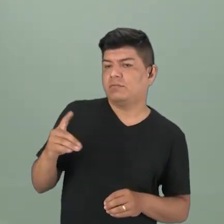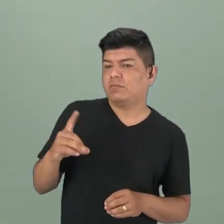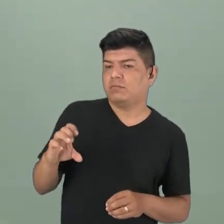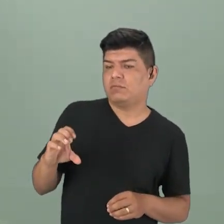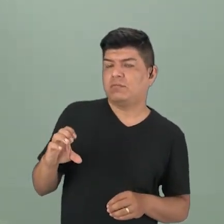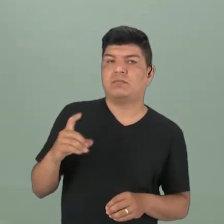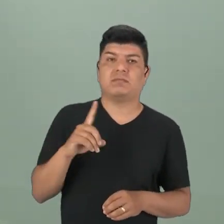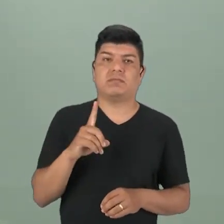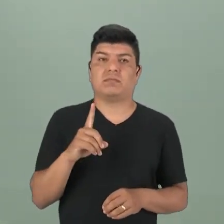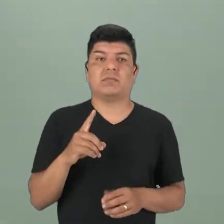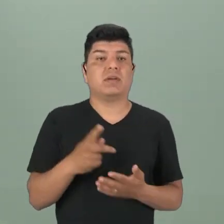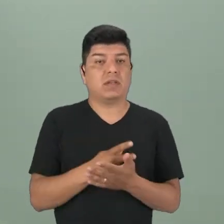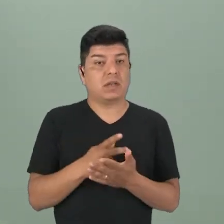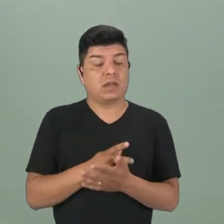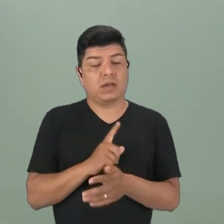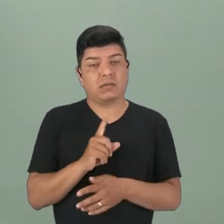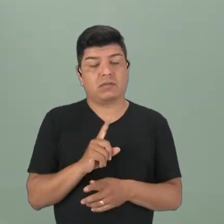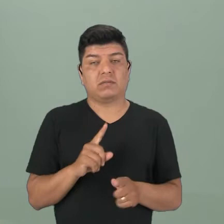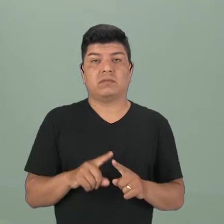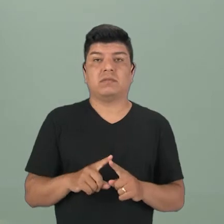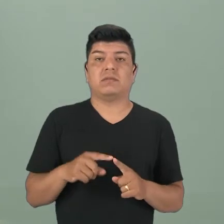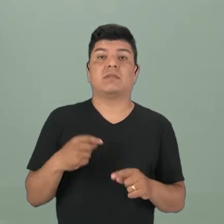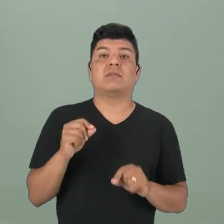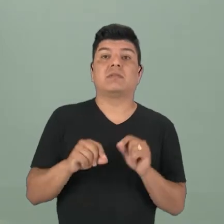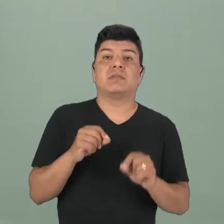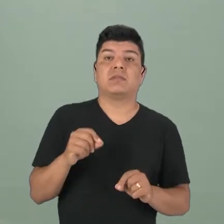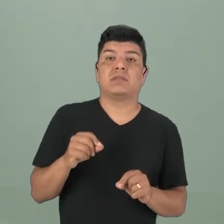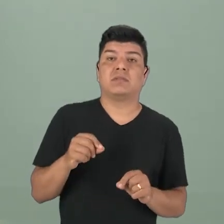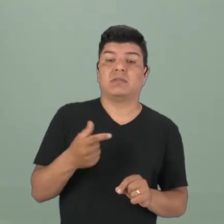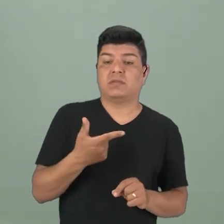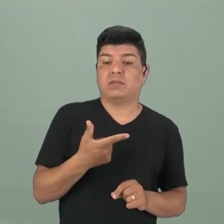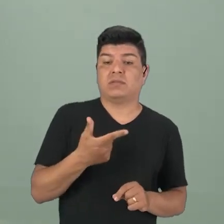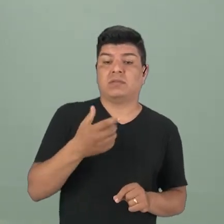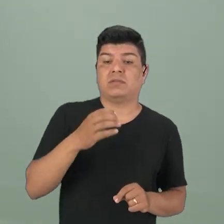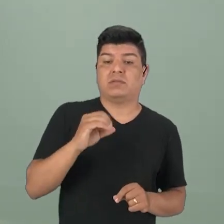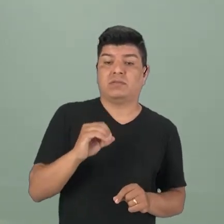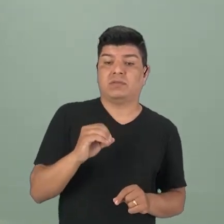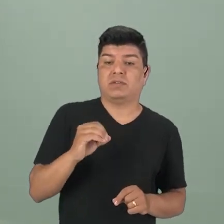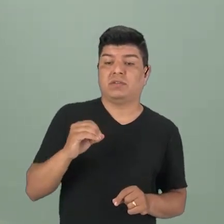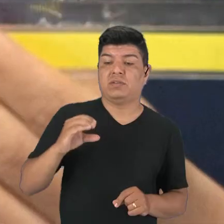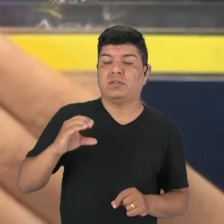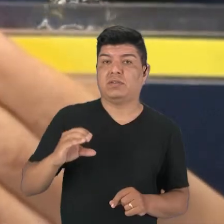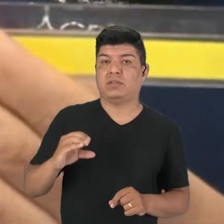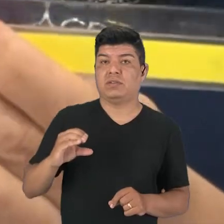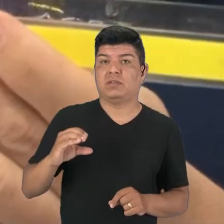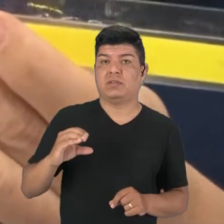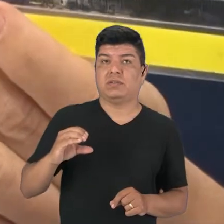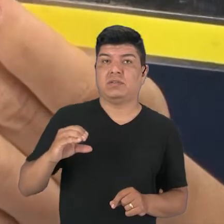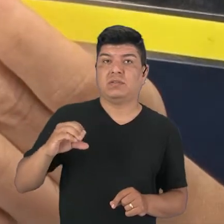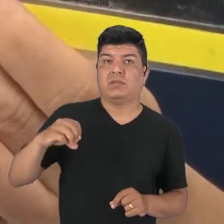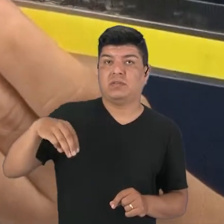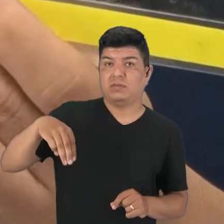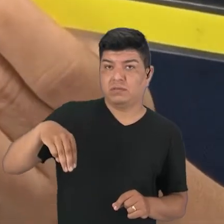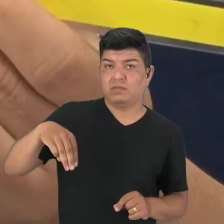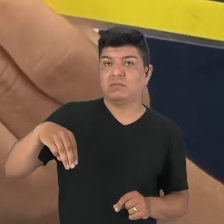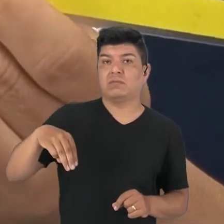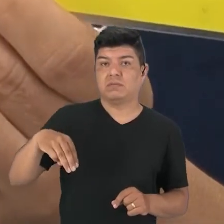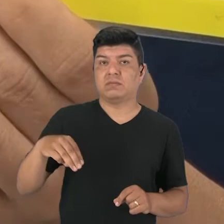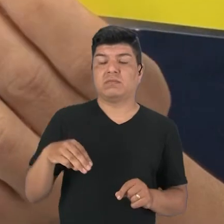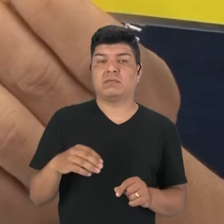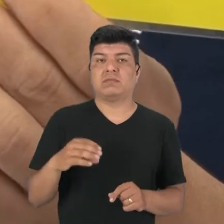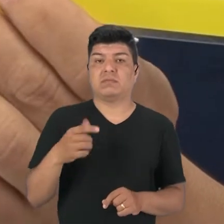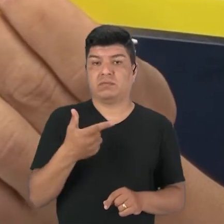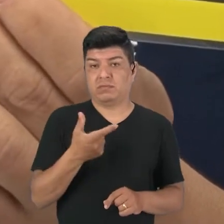Não, embora não esteja errado, tá bom? Eu falo o quê? 20 centímetros, ok? Então esse livro aqui ele mede